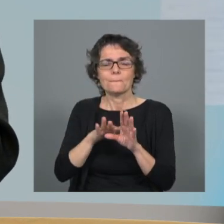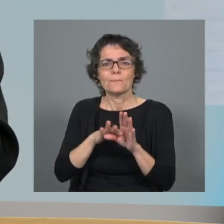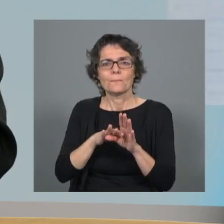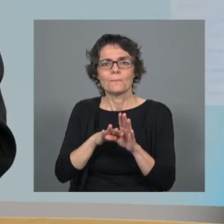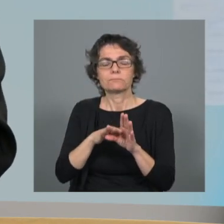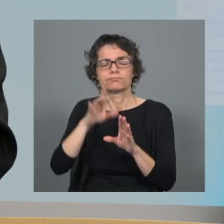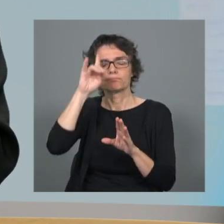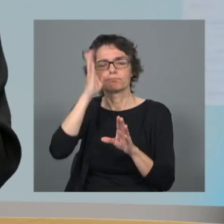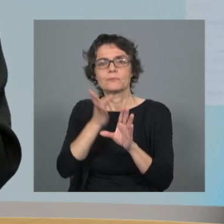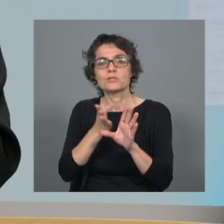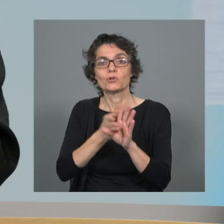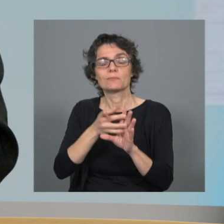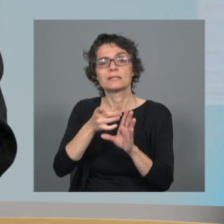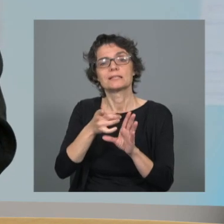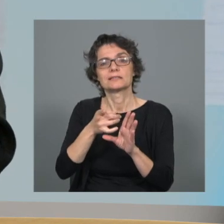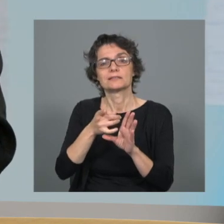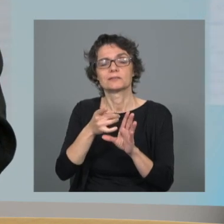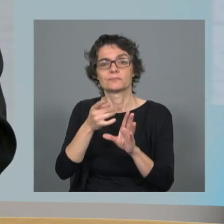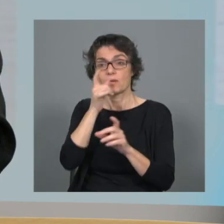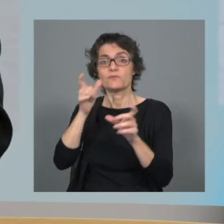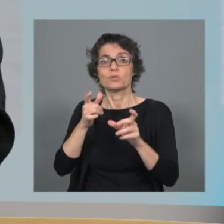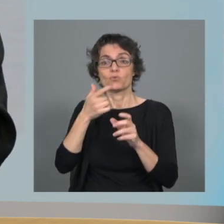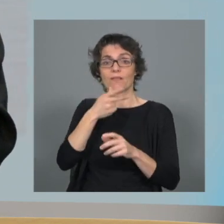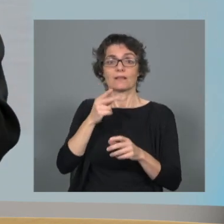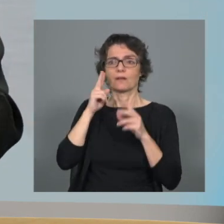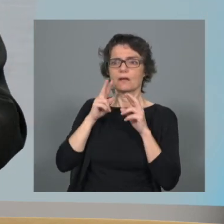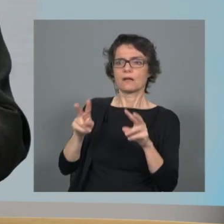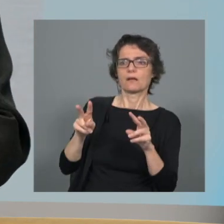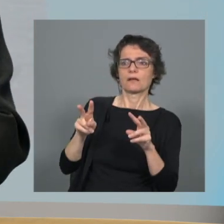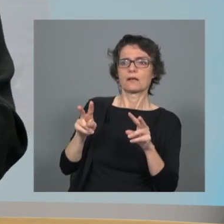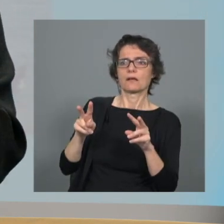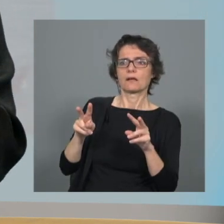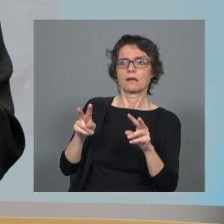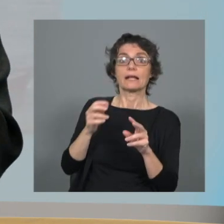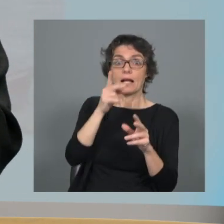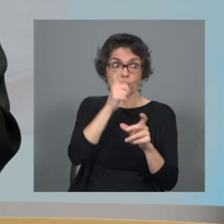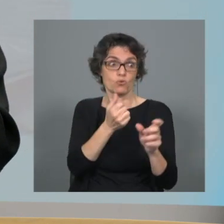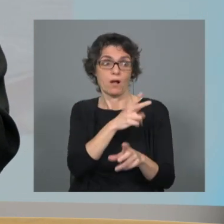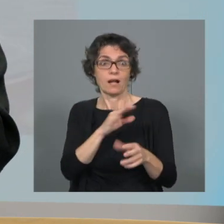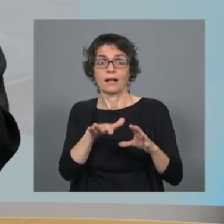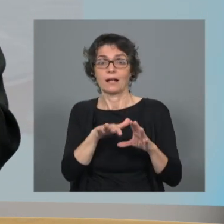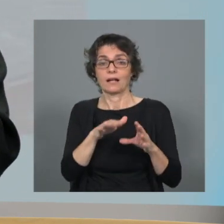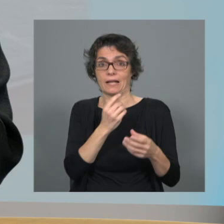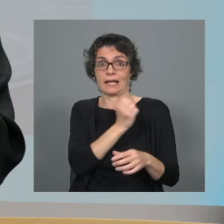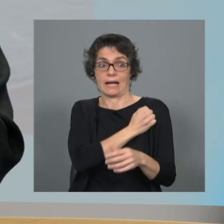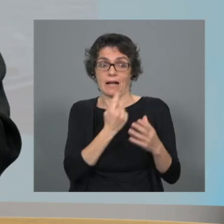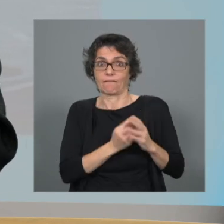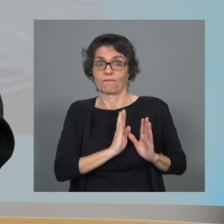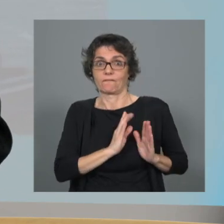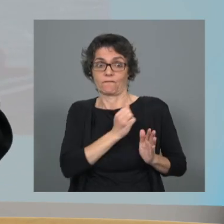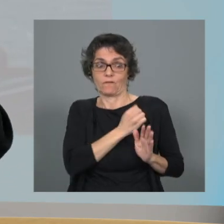gente que viu aquelas imagens acaba e que ficou em casa e que tem